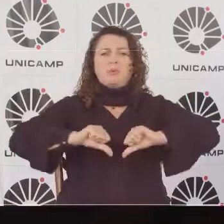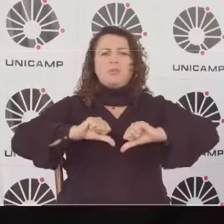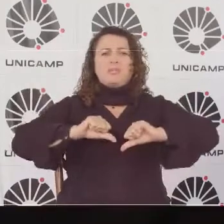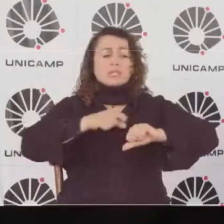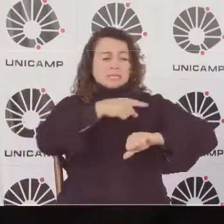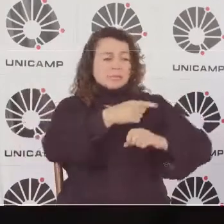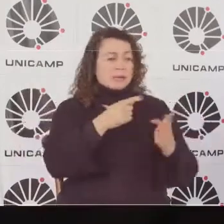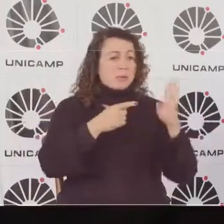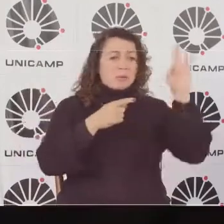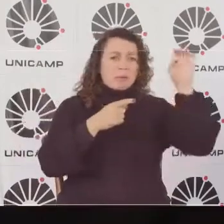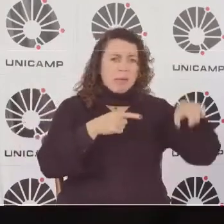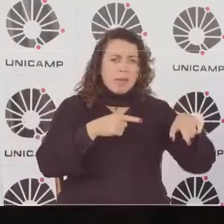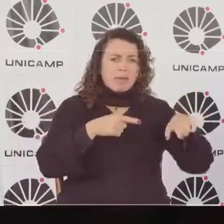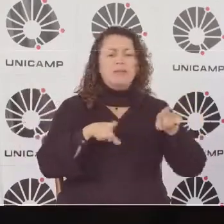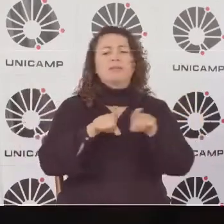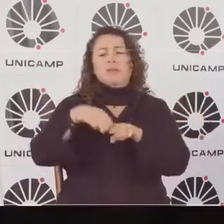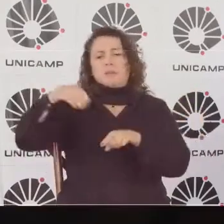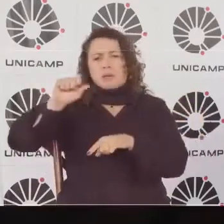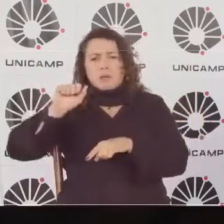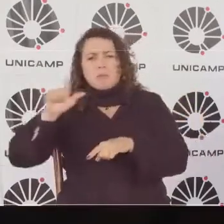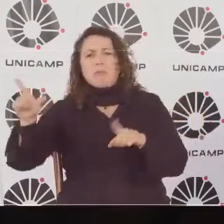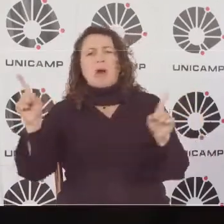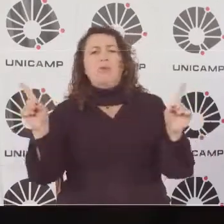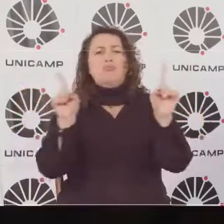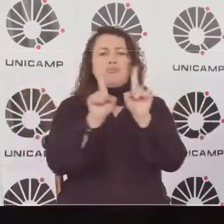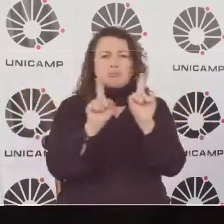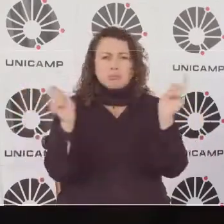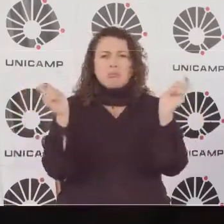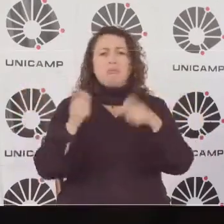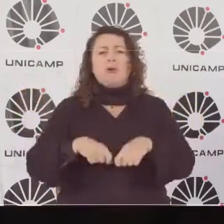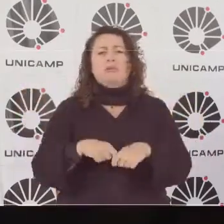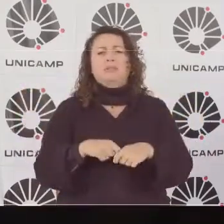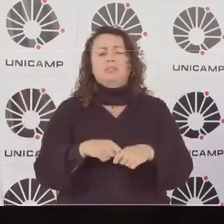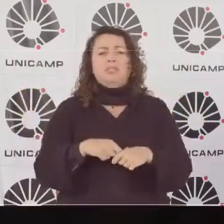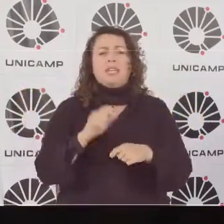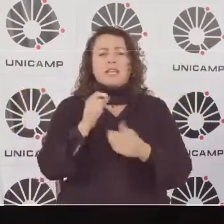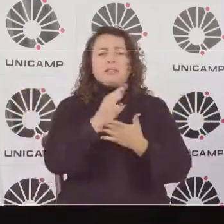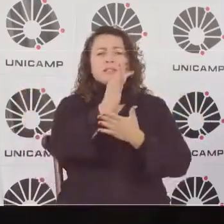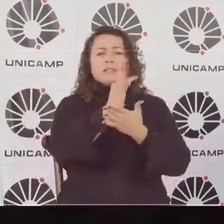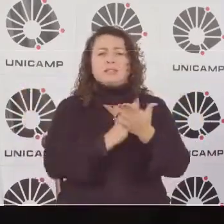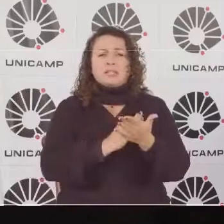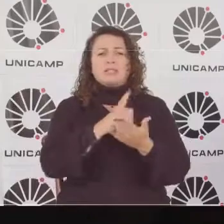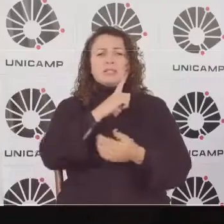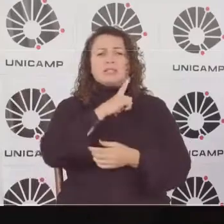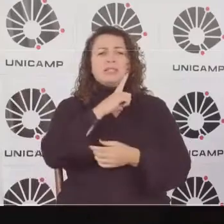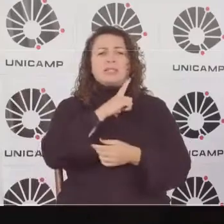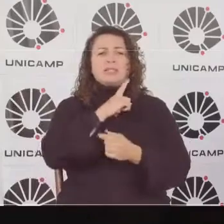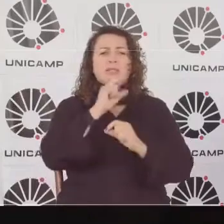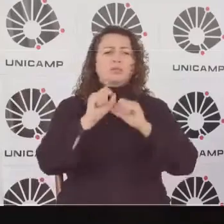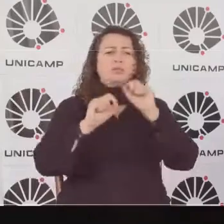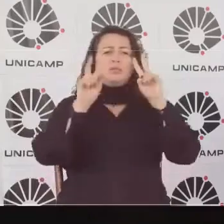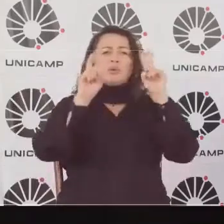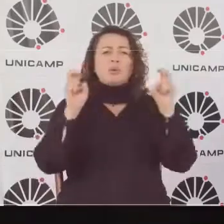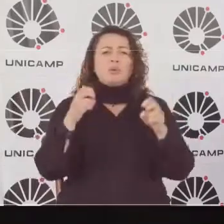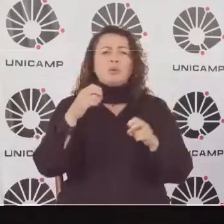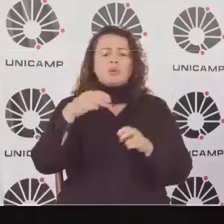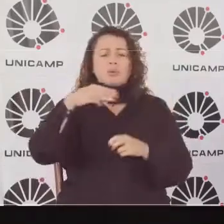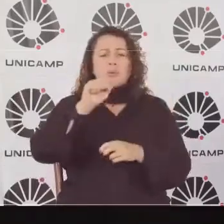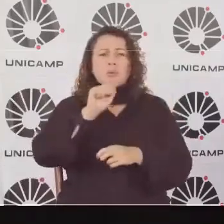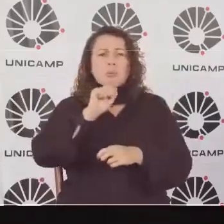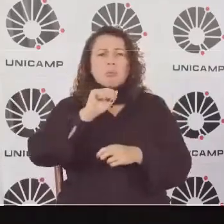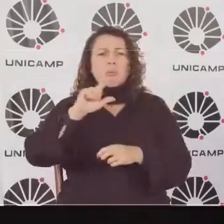cabe o bem cabe bem o mal do ensaio nota breve sobre o mal esse